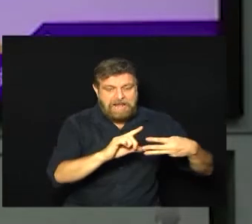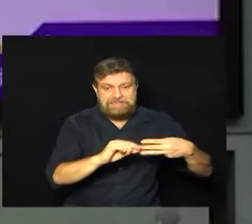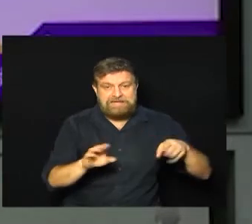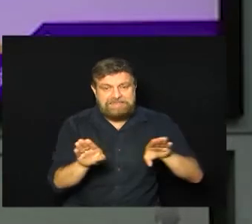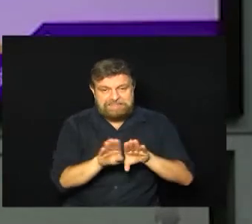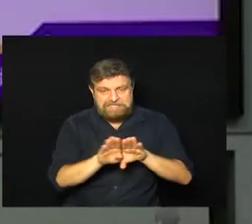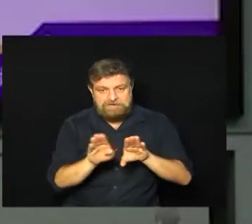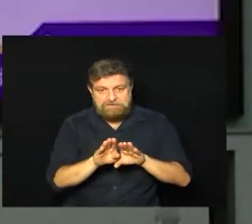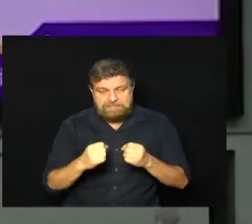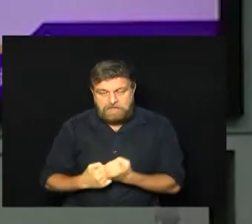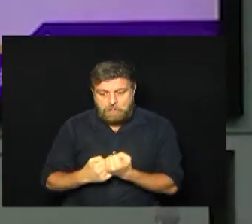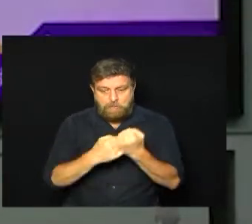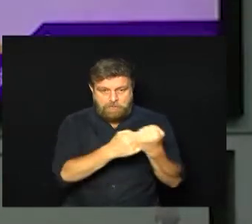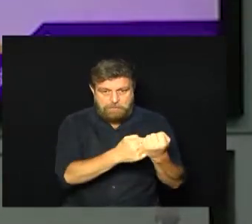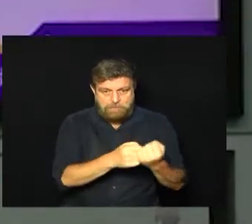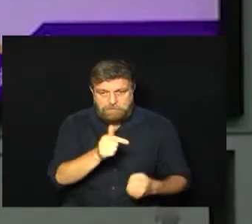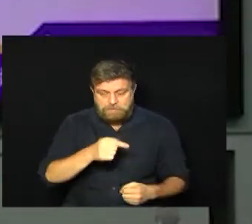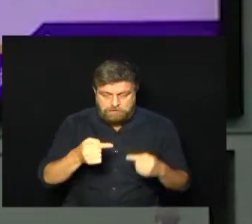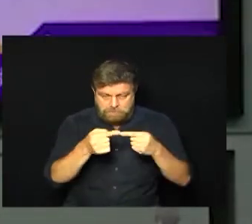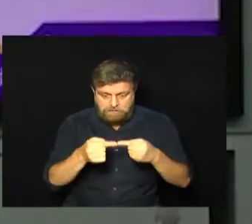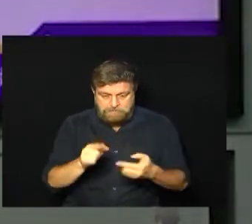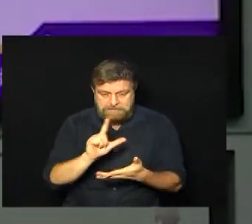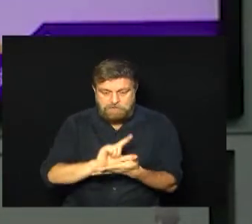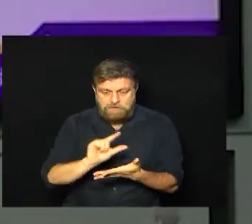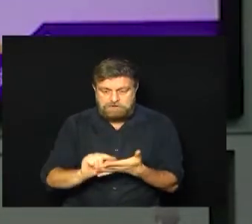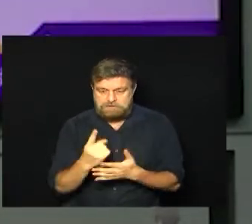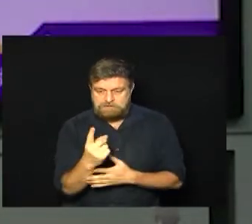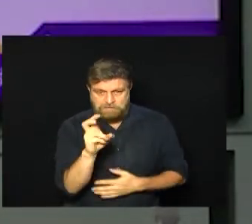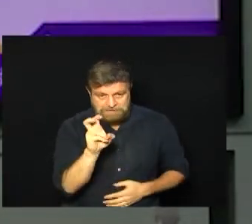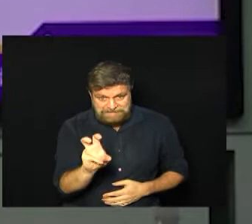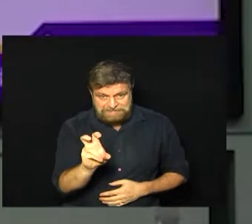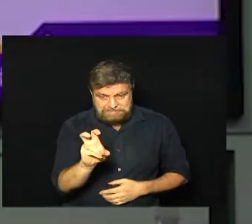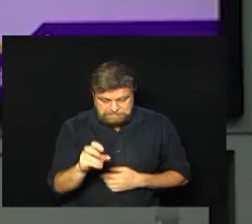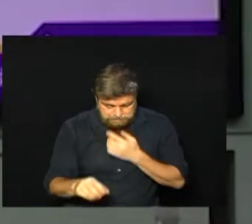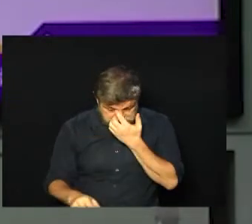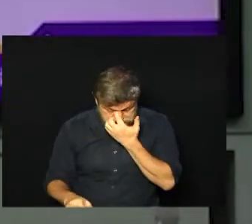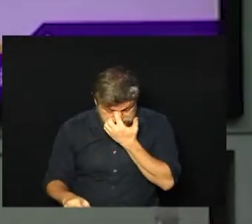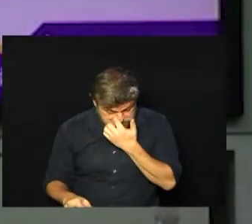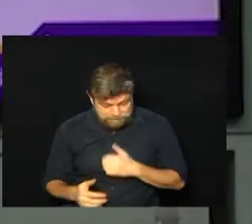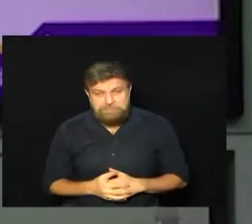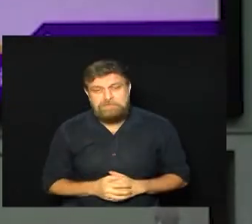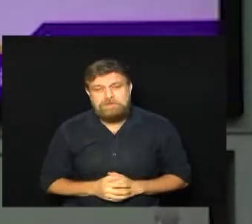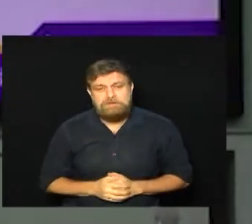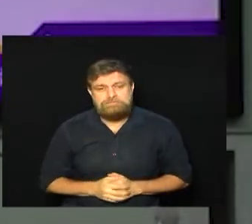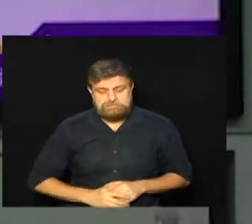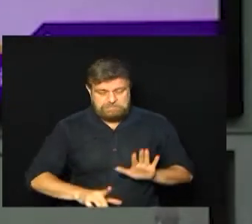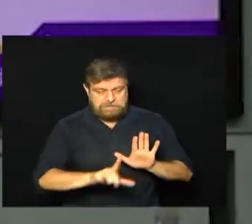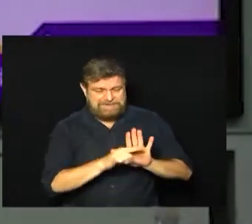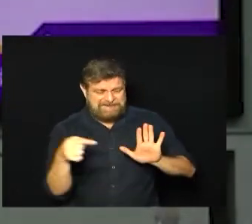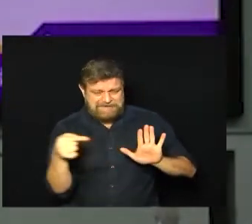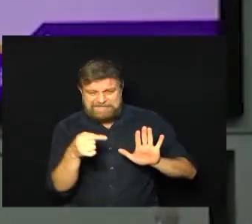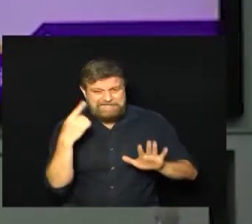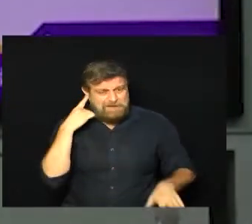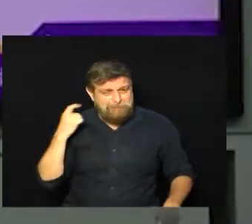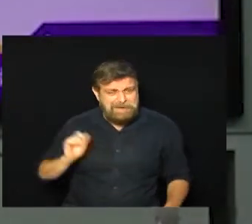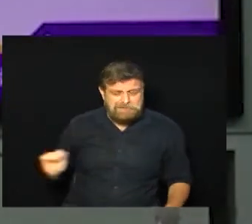de fiscalização, conforme o artigo 15 dessa lei. E essa lei da poluição sonora,